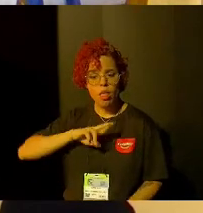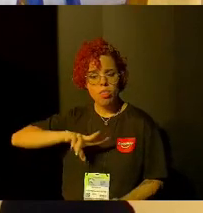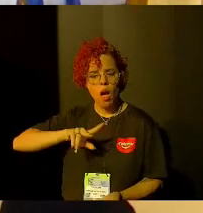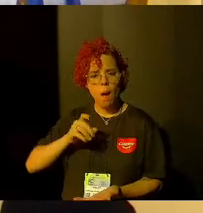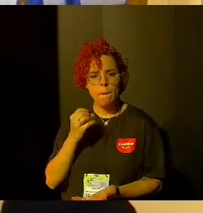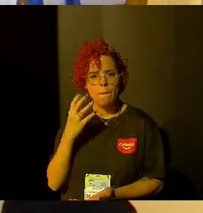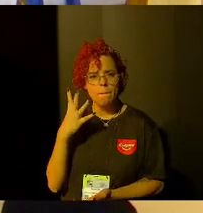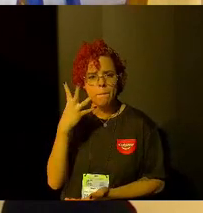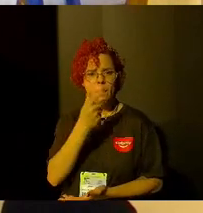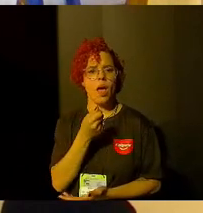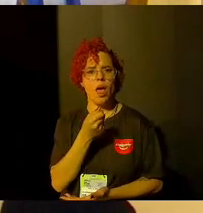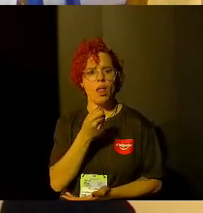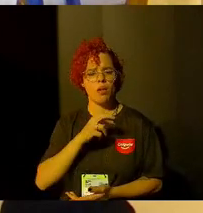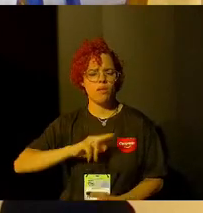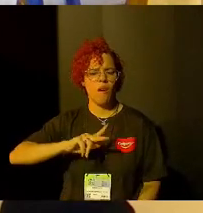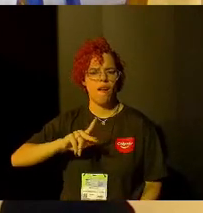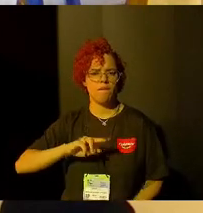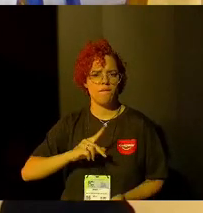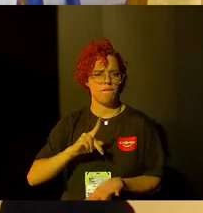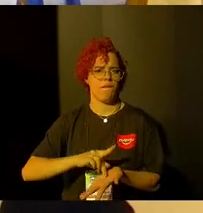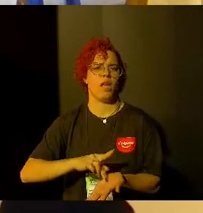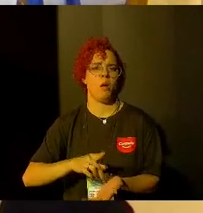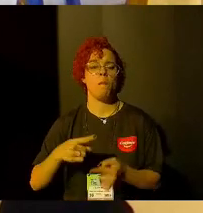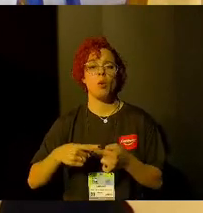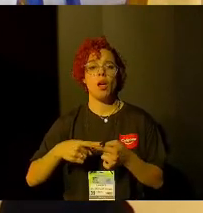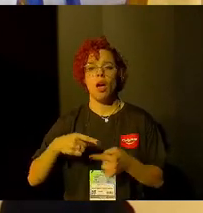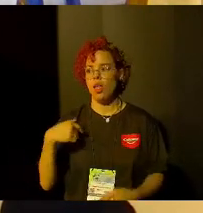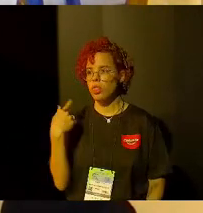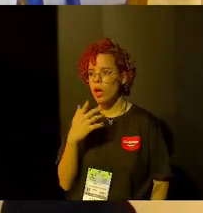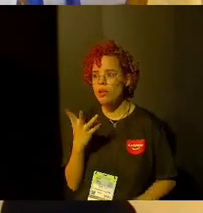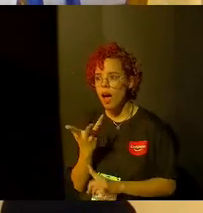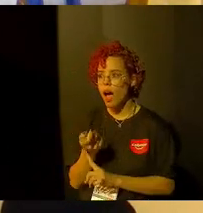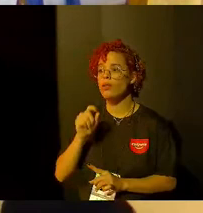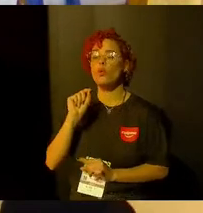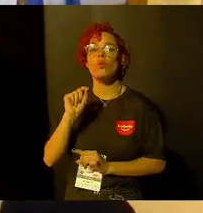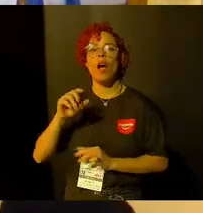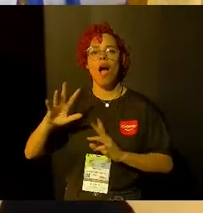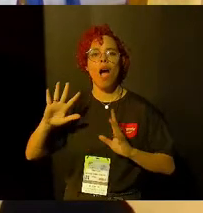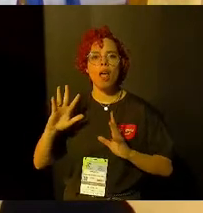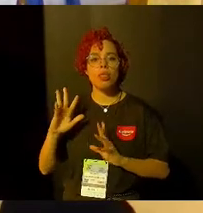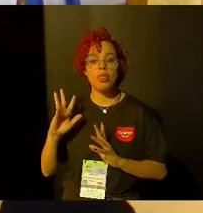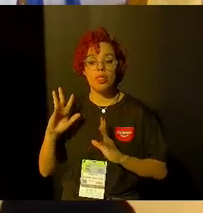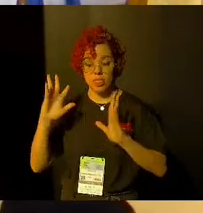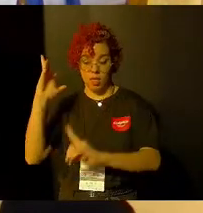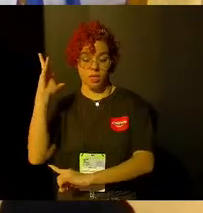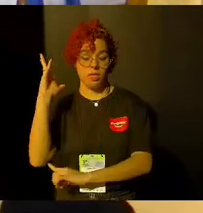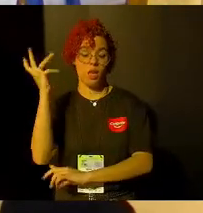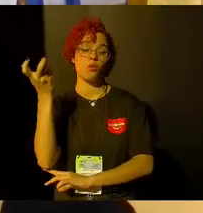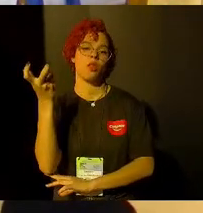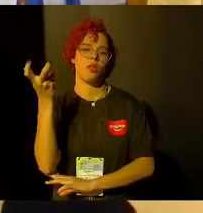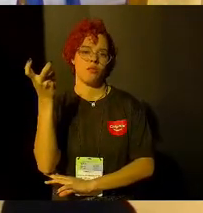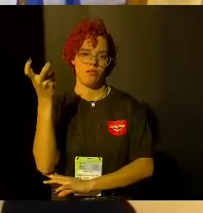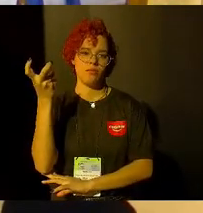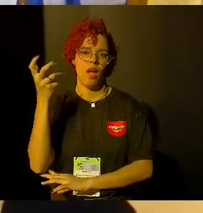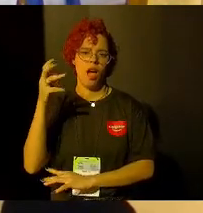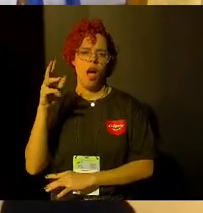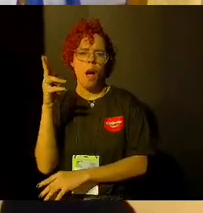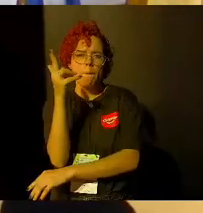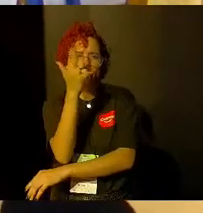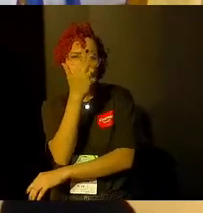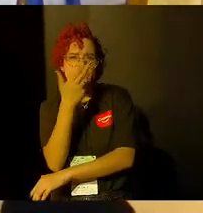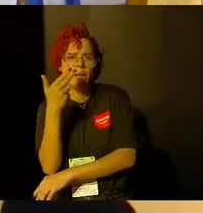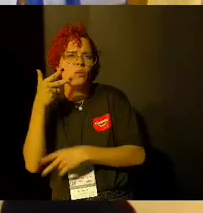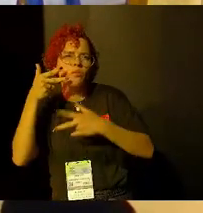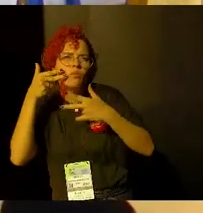Porque a nossa arte da natureza o nosso figurino da natureza a pintura do corpo era